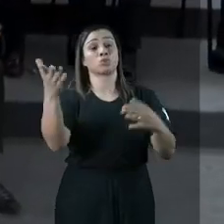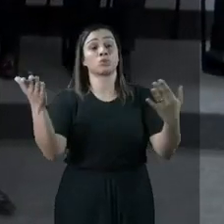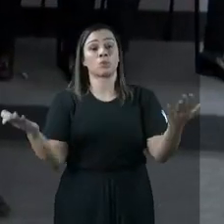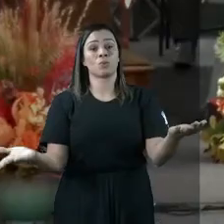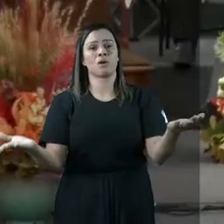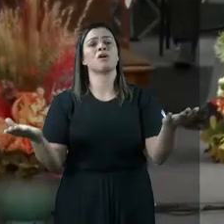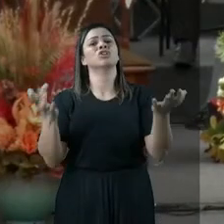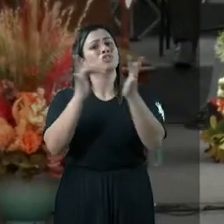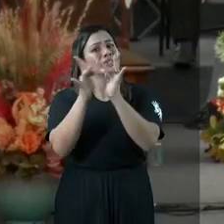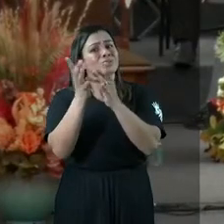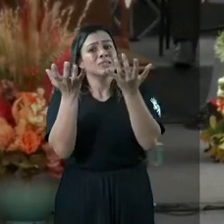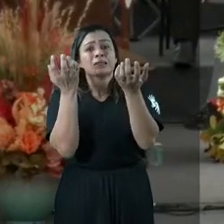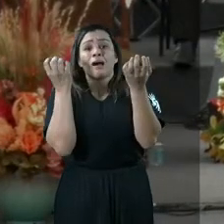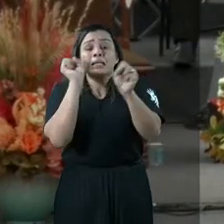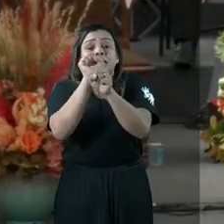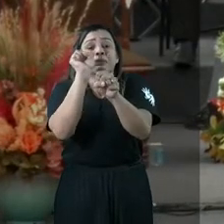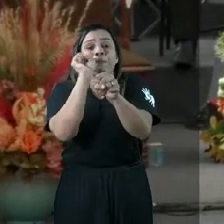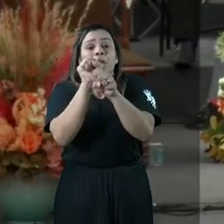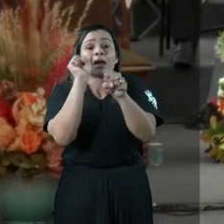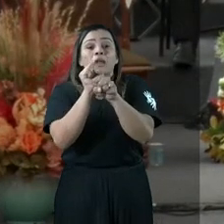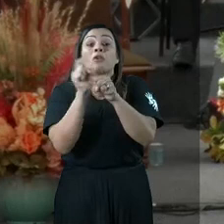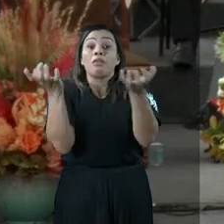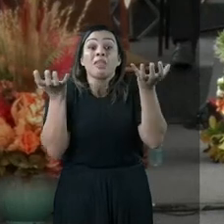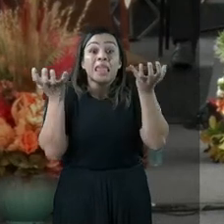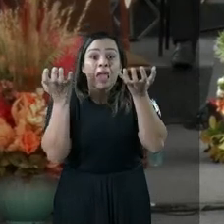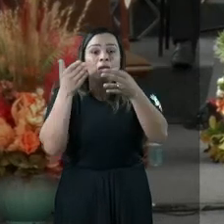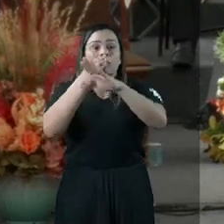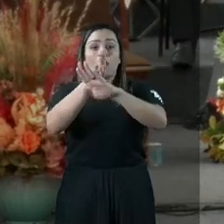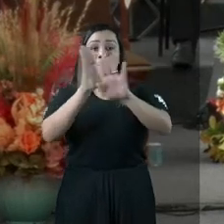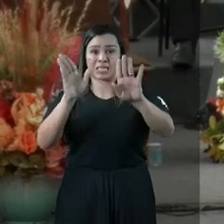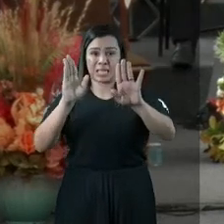quer entrar, mas ele não força a passagem.